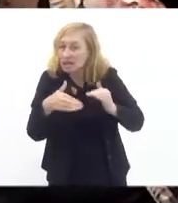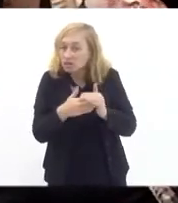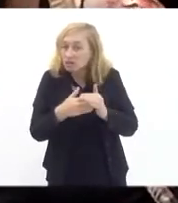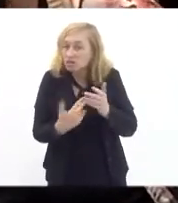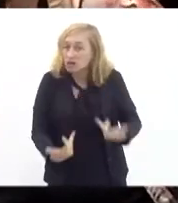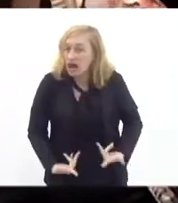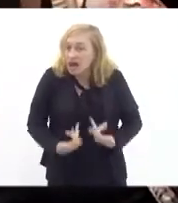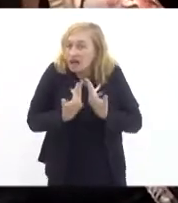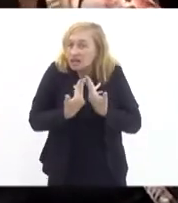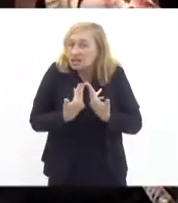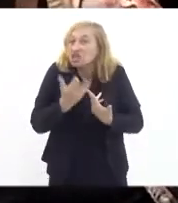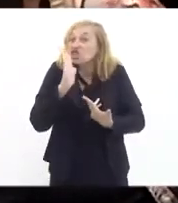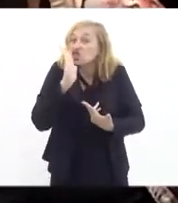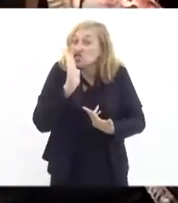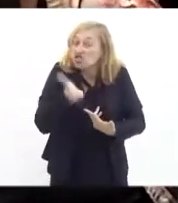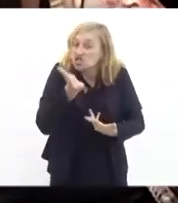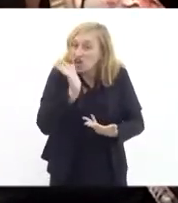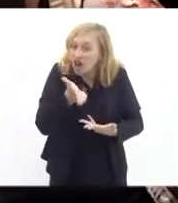castrarem